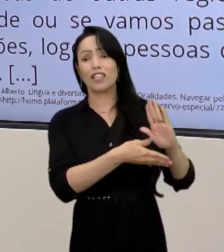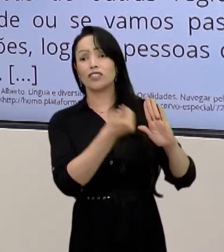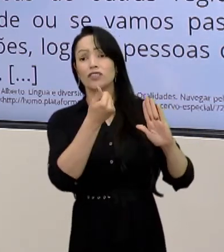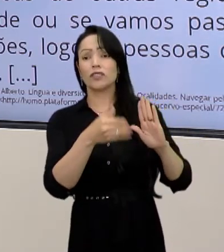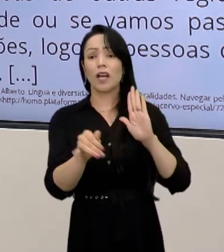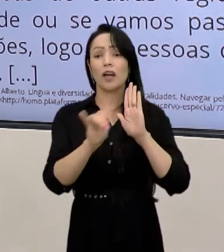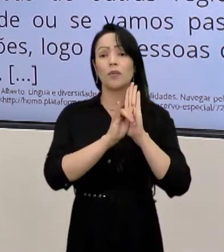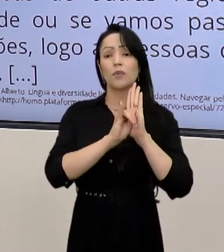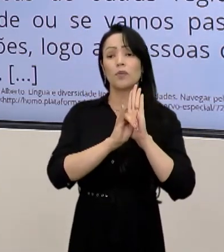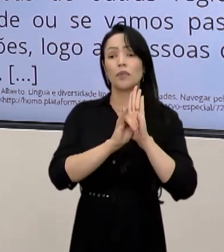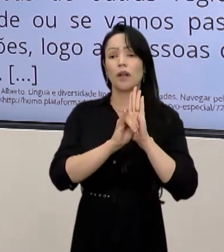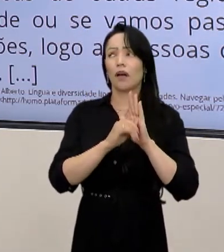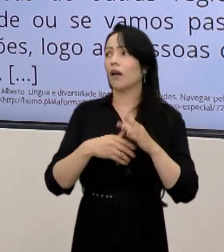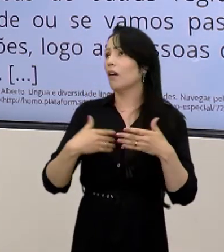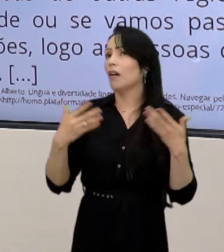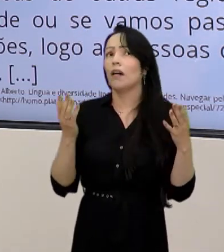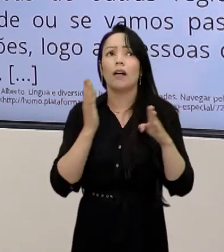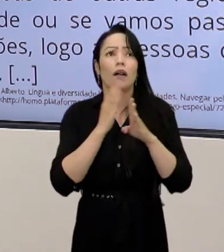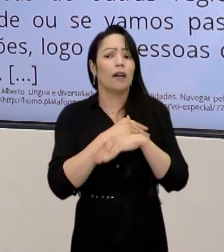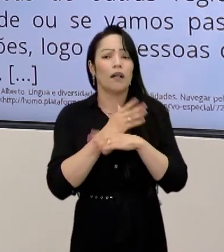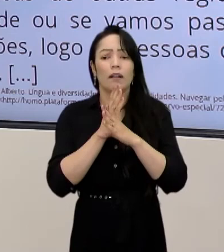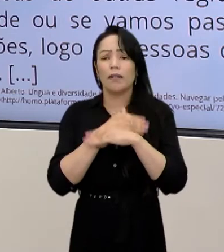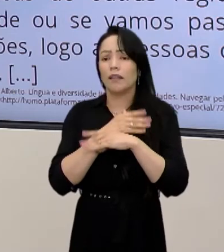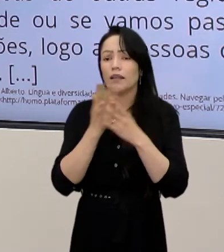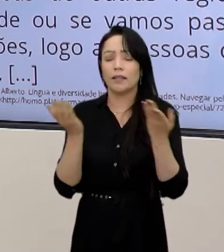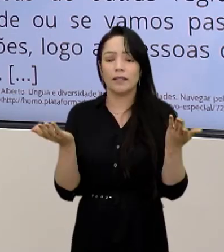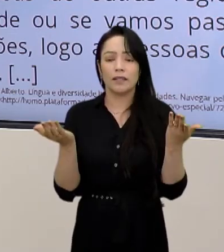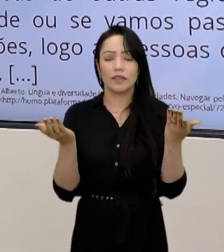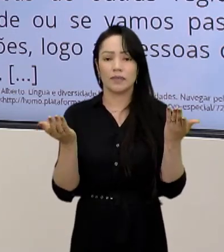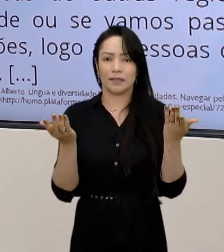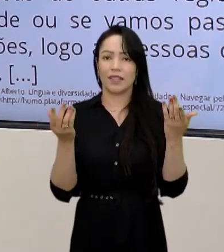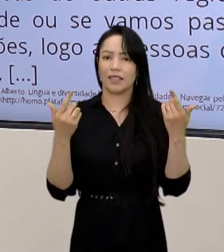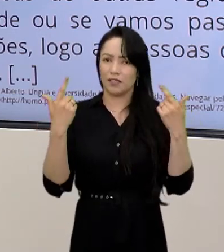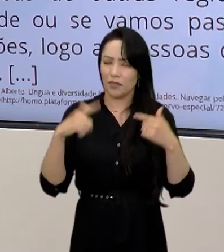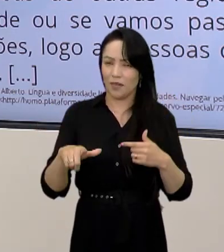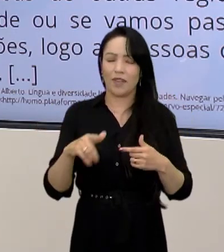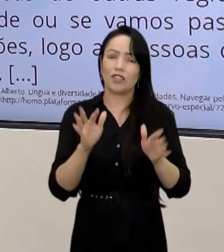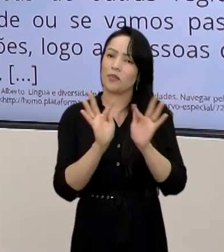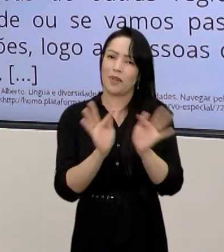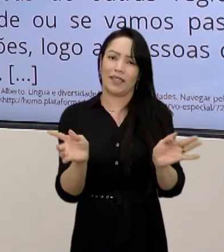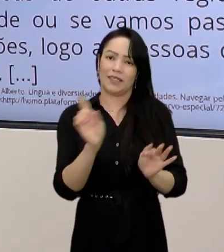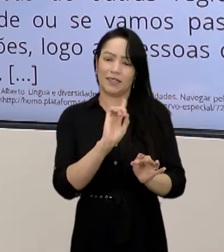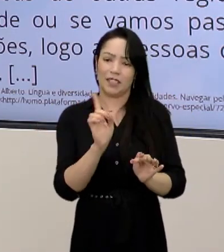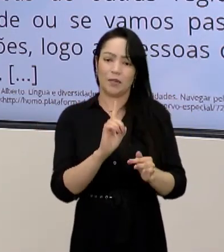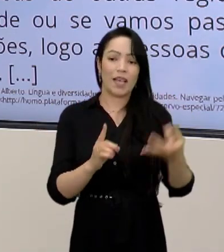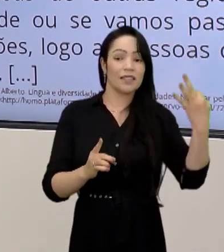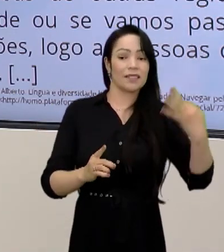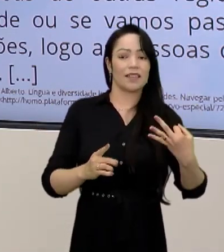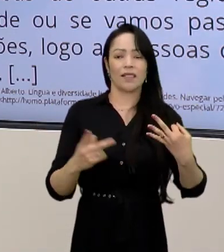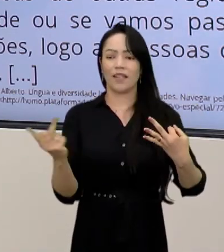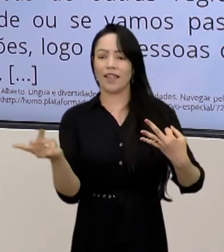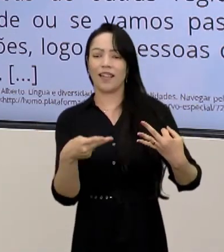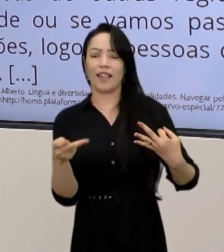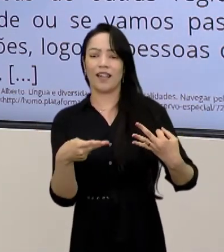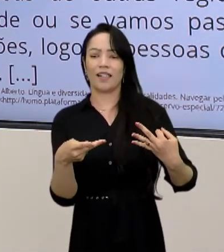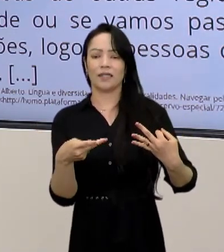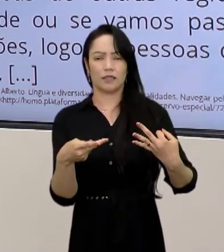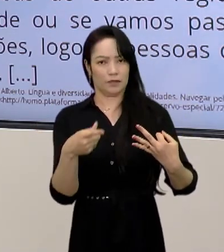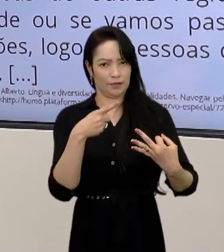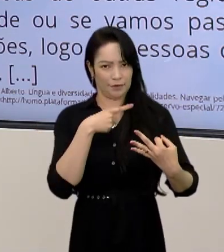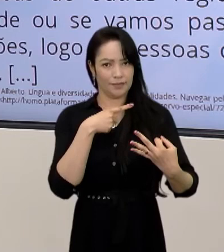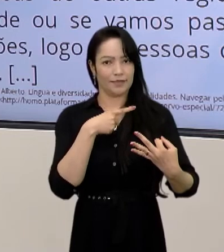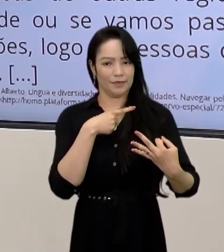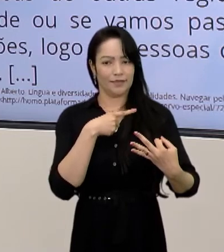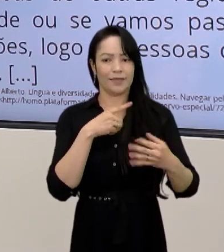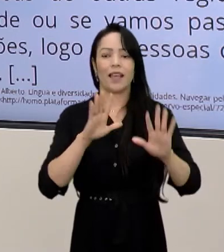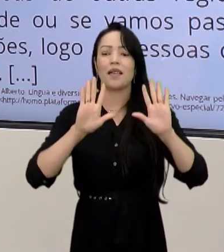dela, né? Ela fica perdida. Então, de novo, não é tão simples assim, certo ou errado, embora tenha,